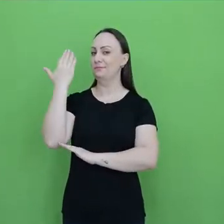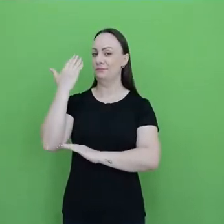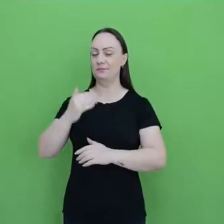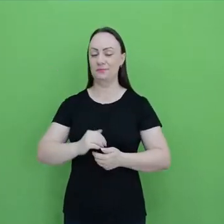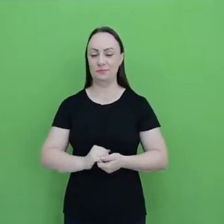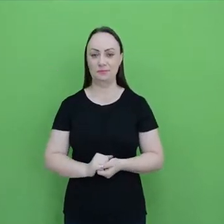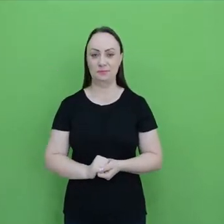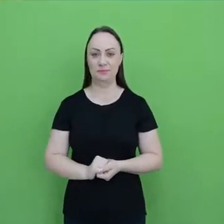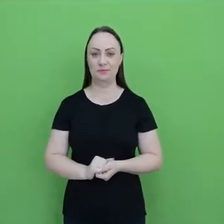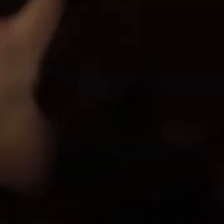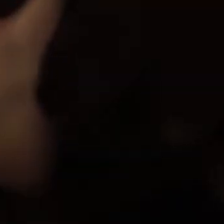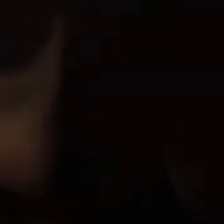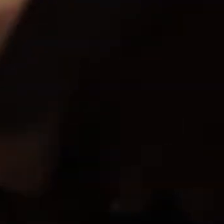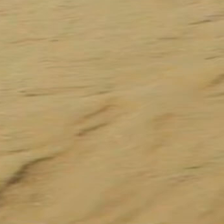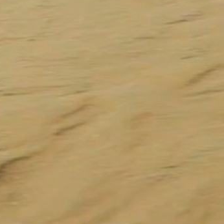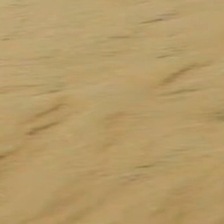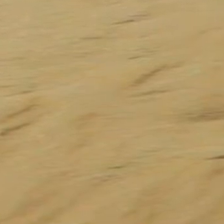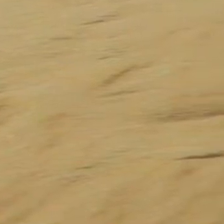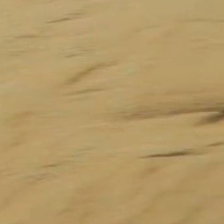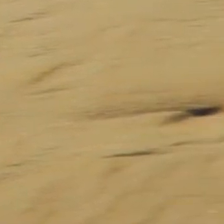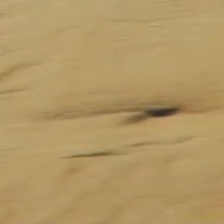de Márcio tocando tongue drum.